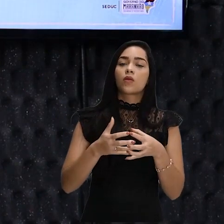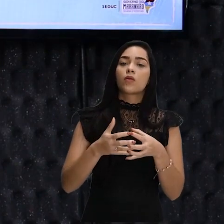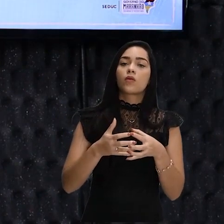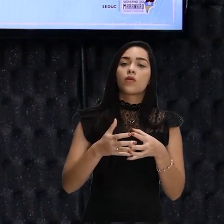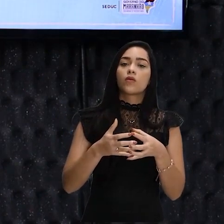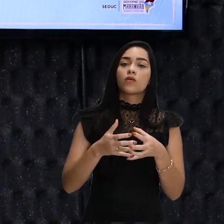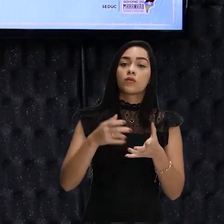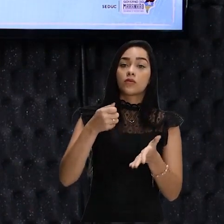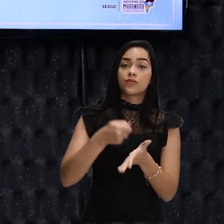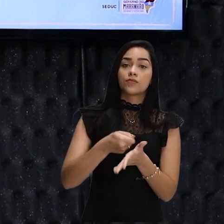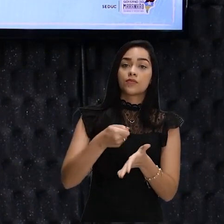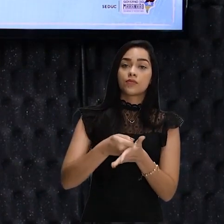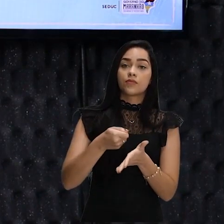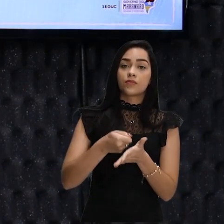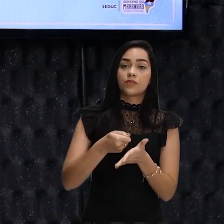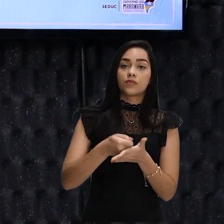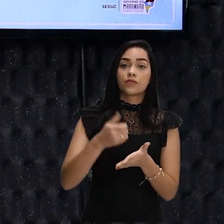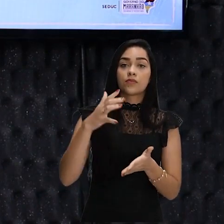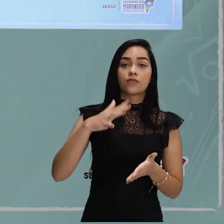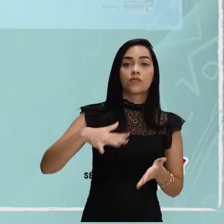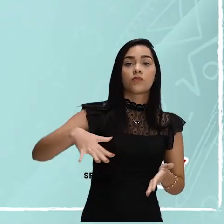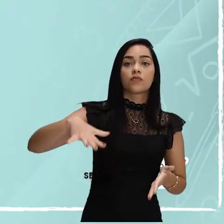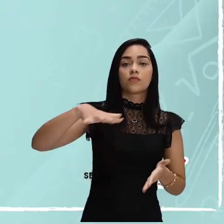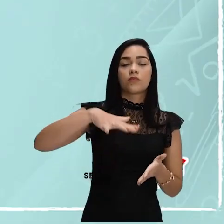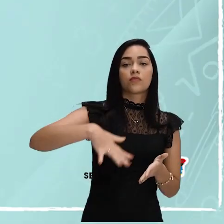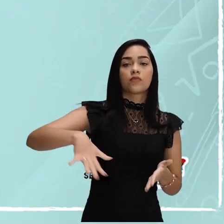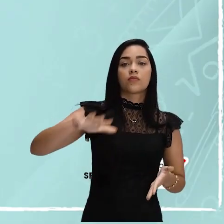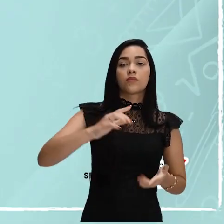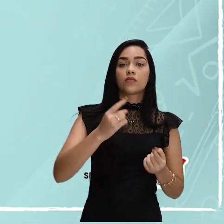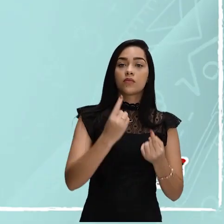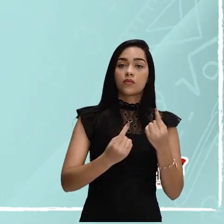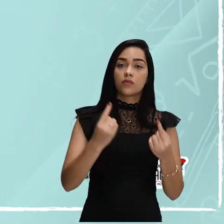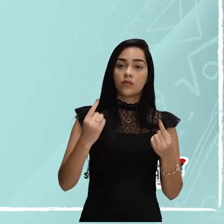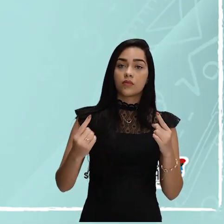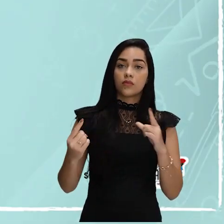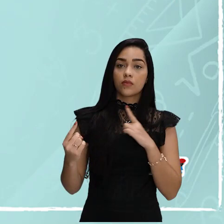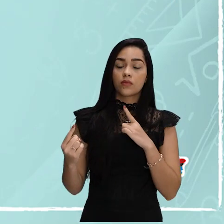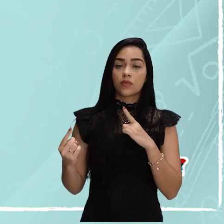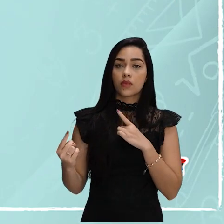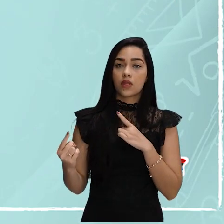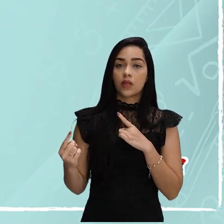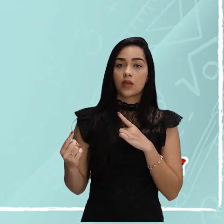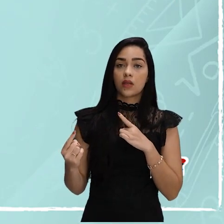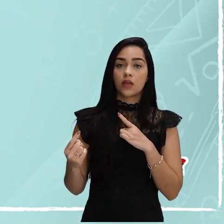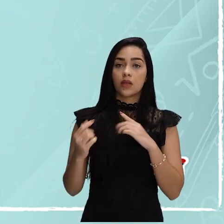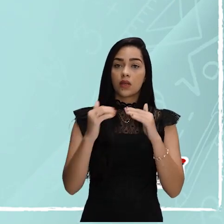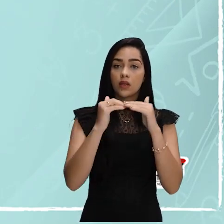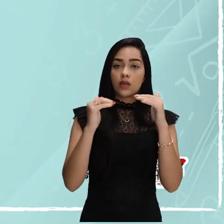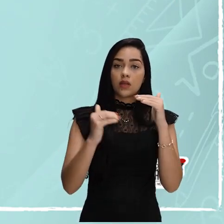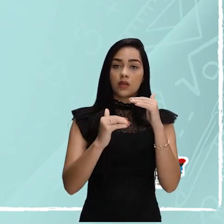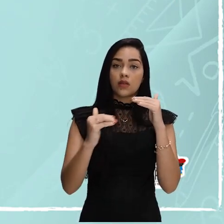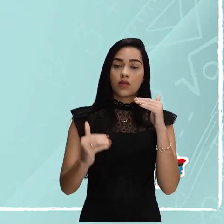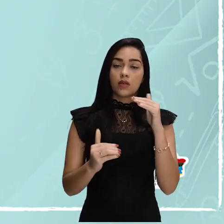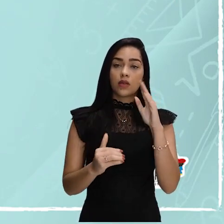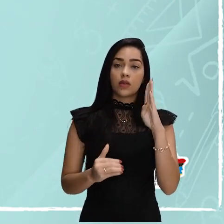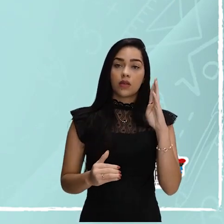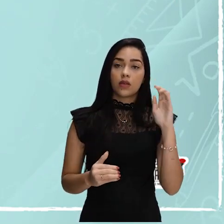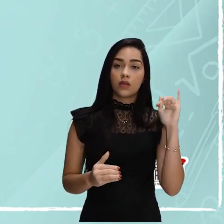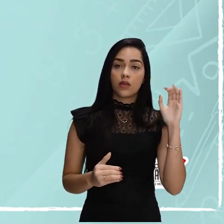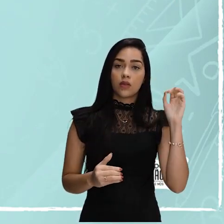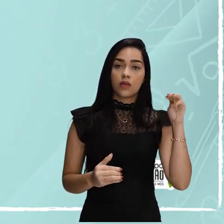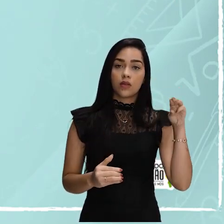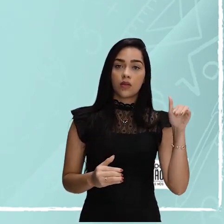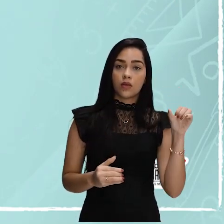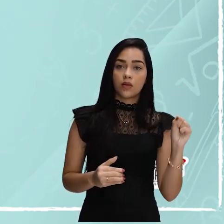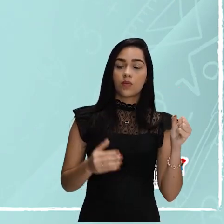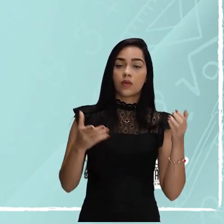condições impostas pelo ambiente. E cada biócoro desse, ele se subdivide em biomas.